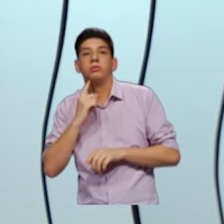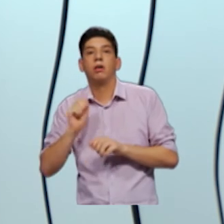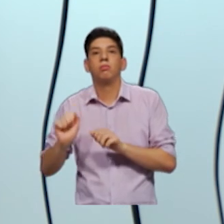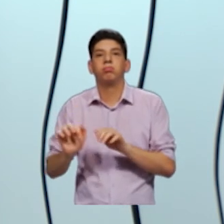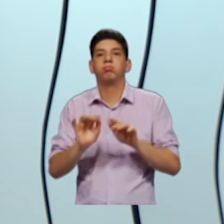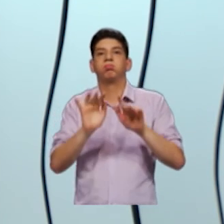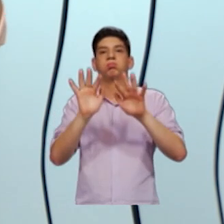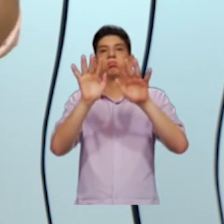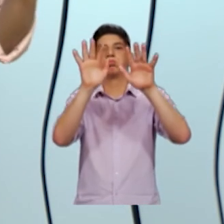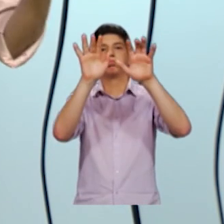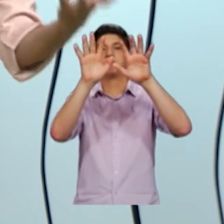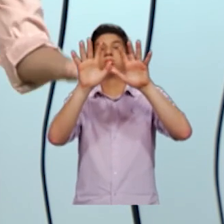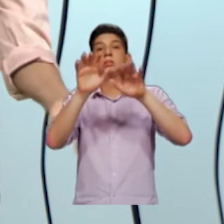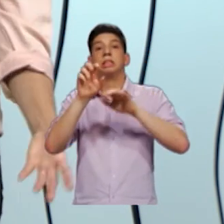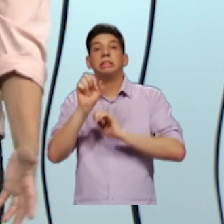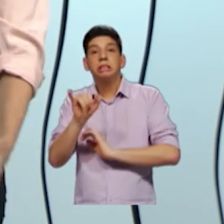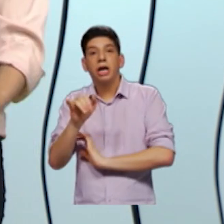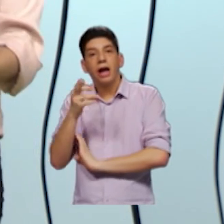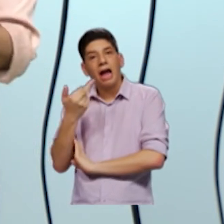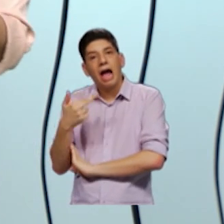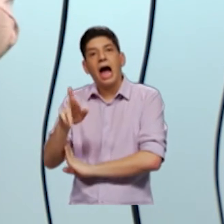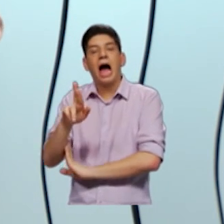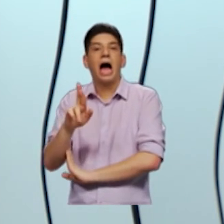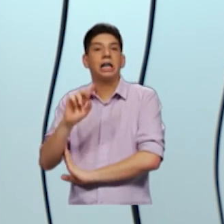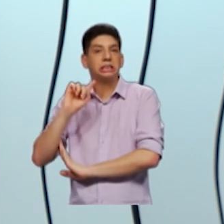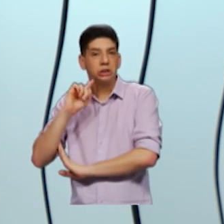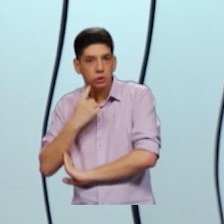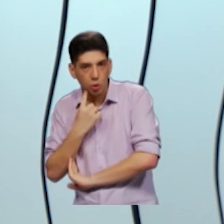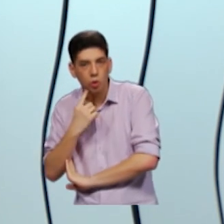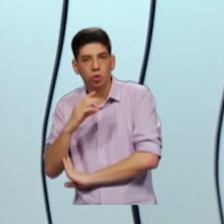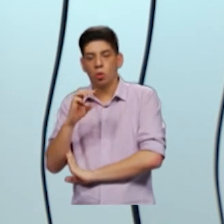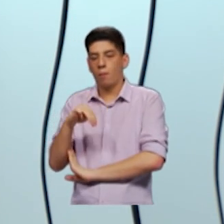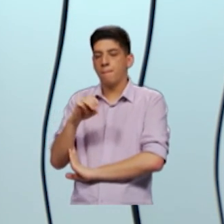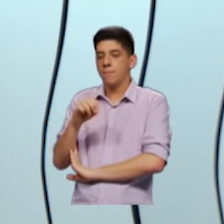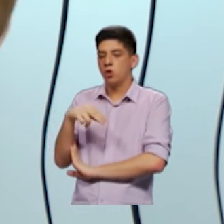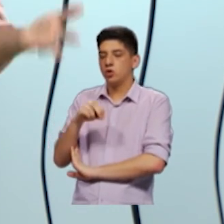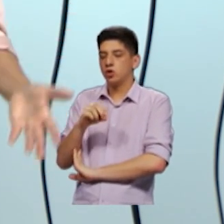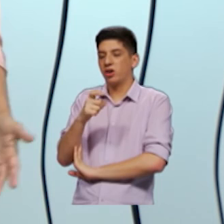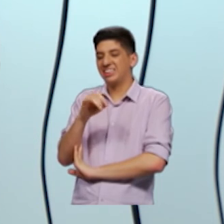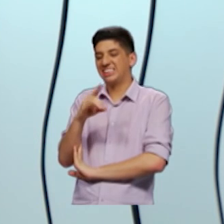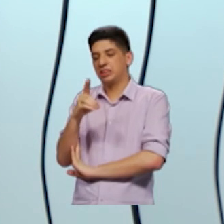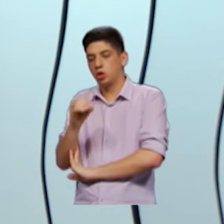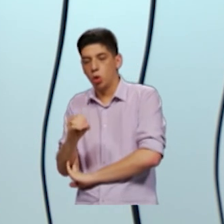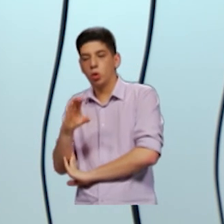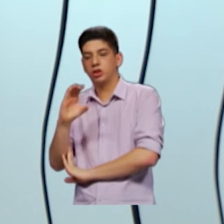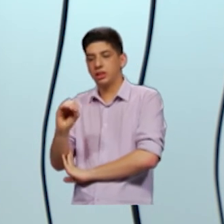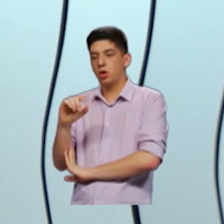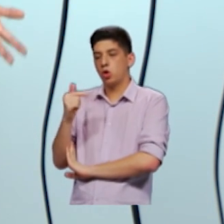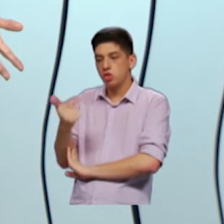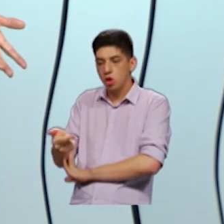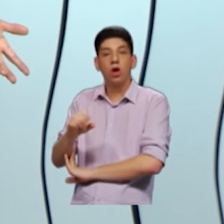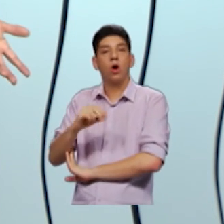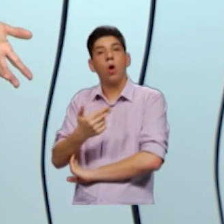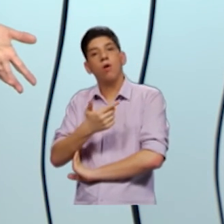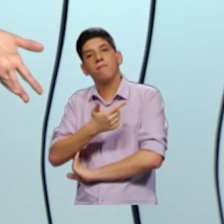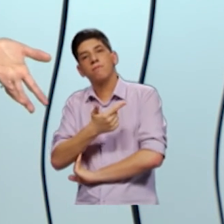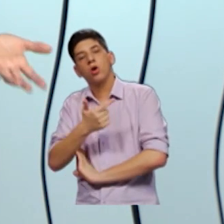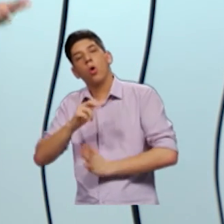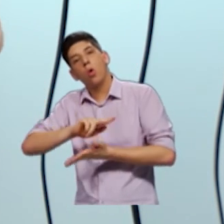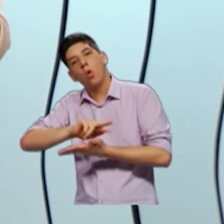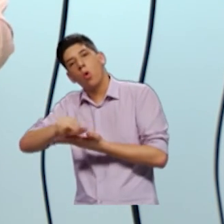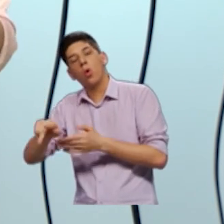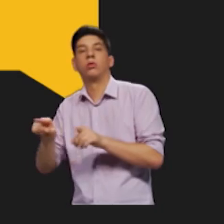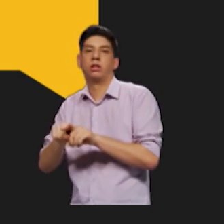você respira, se ele estiver contaminado com monóxido de carbono, com o dióxido de enxofre, outras substâncias aí presentes no